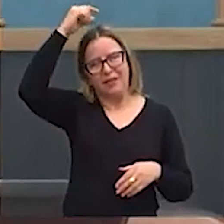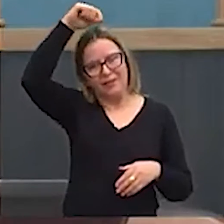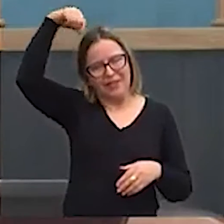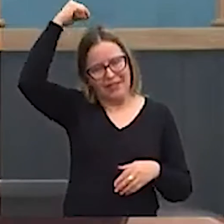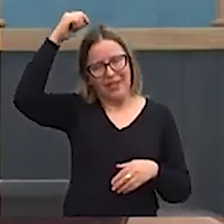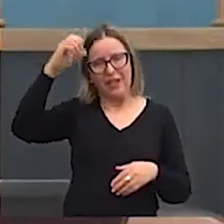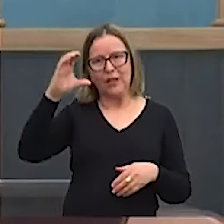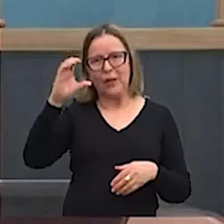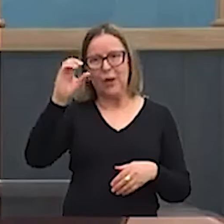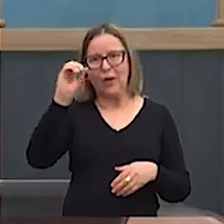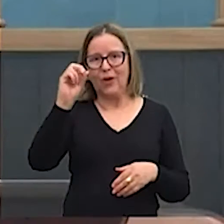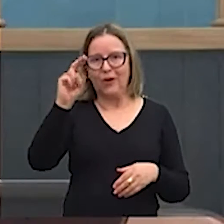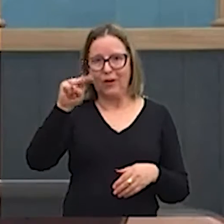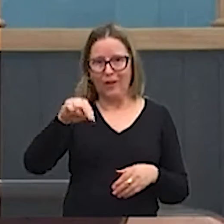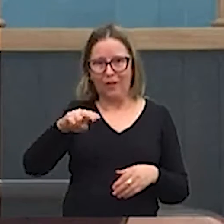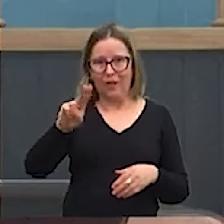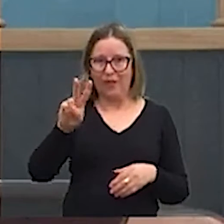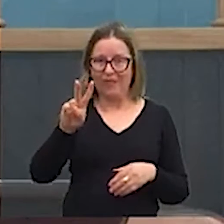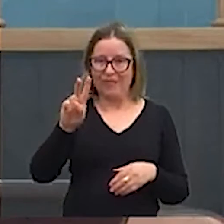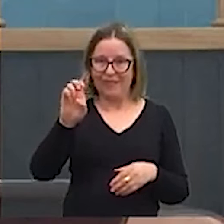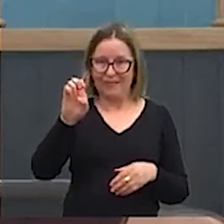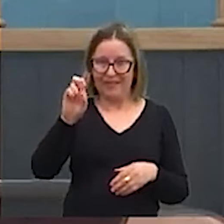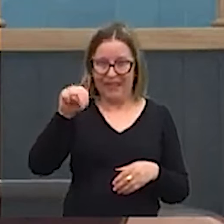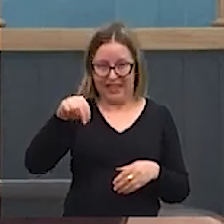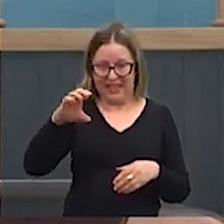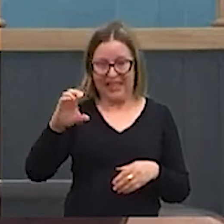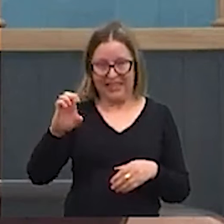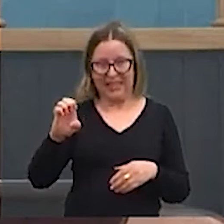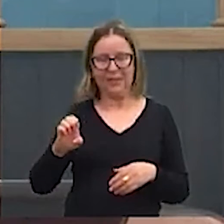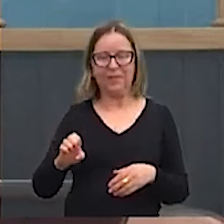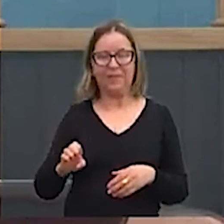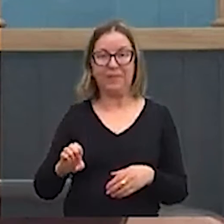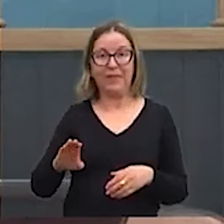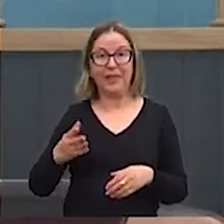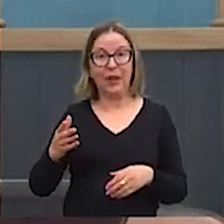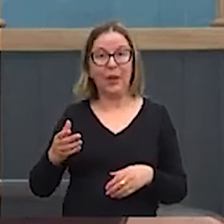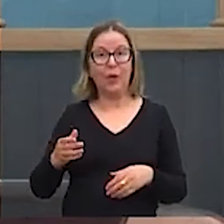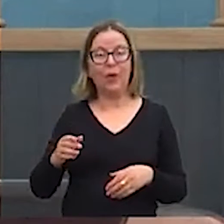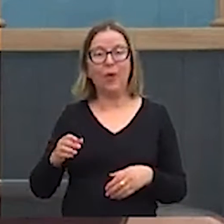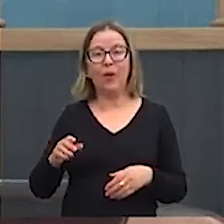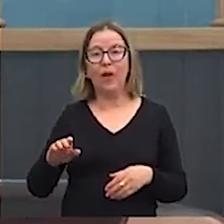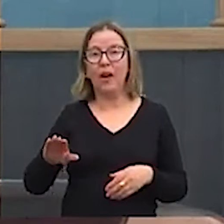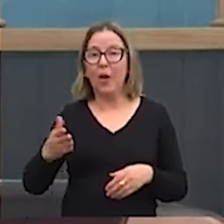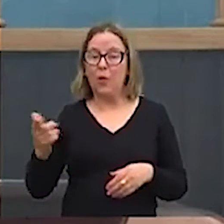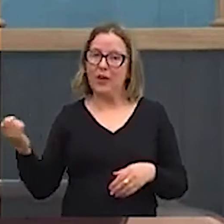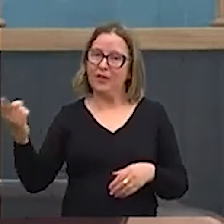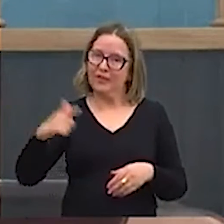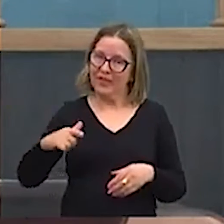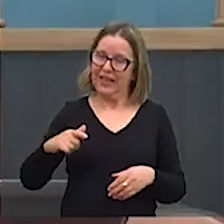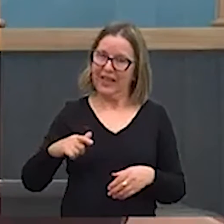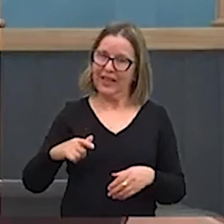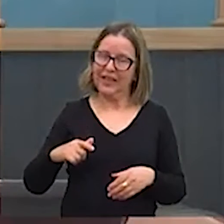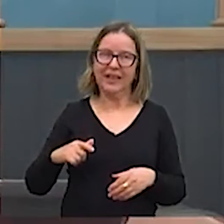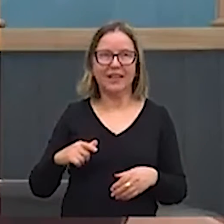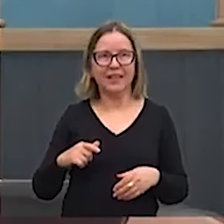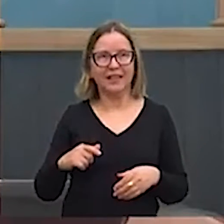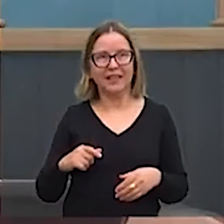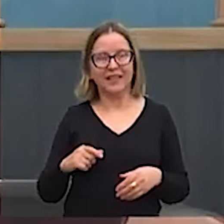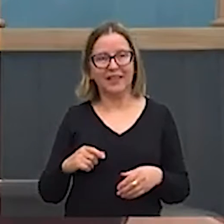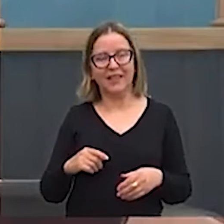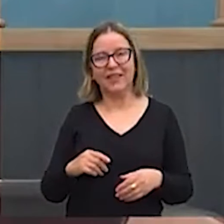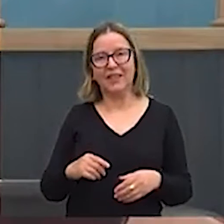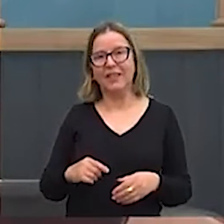Mas quando ele vier, convencerá o mundo do pecado, da justiça e do juízo. Do pecado porque não crê em mim.